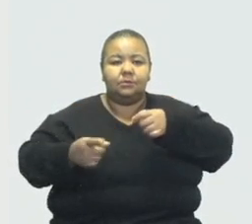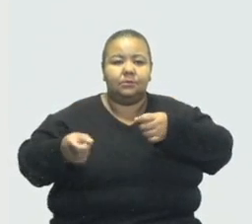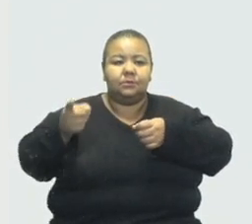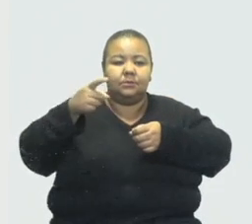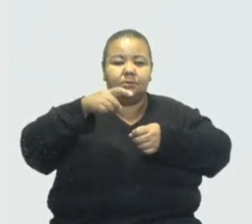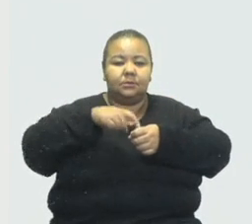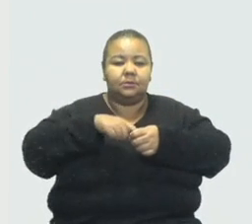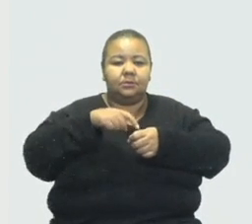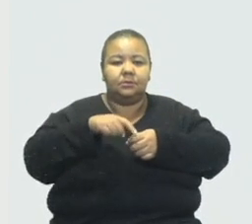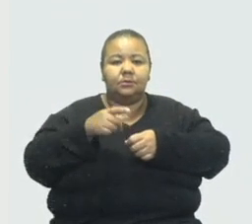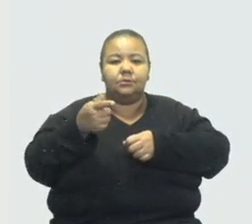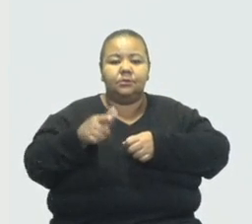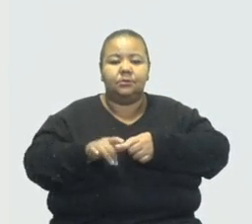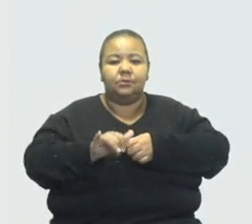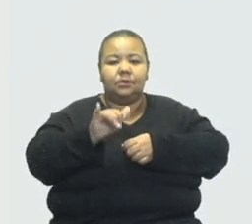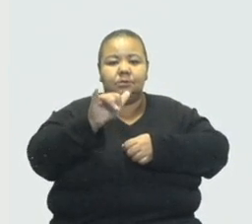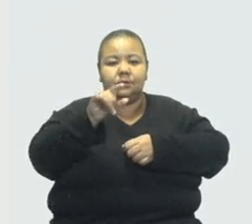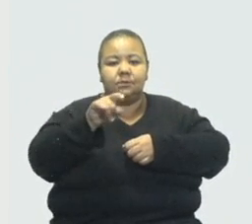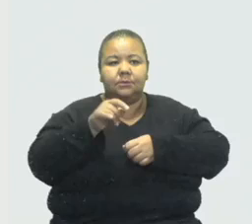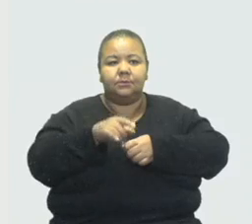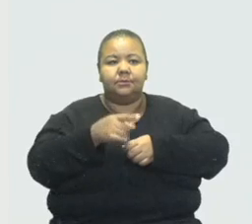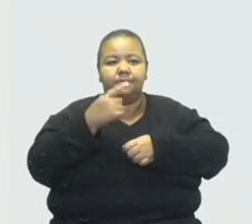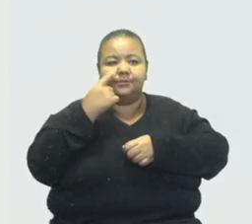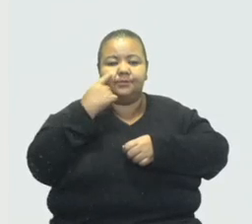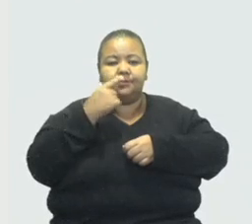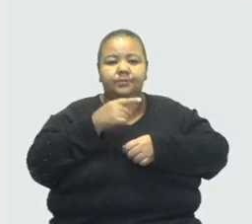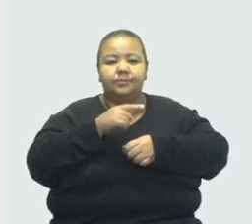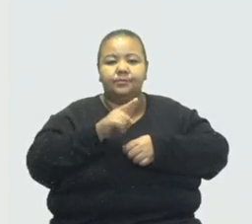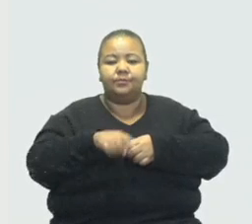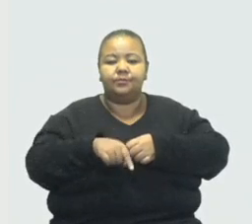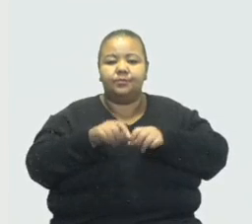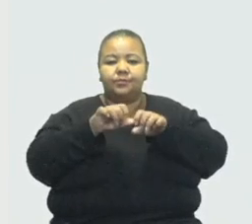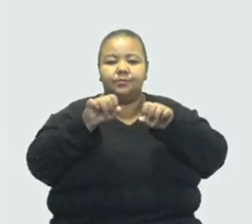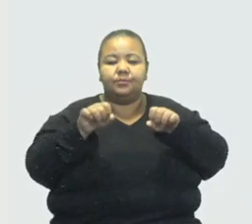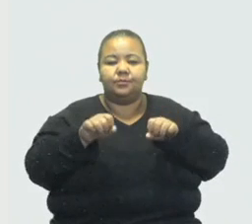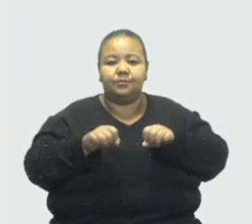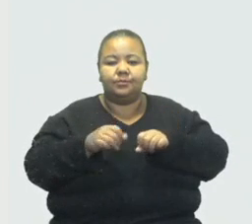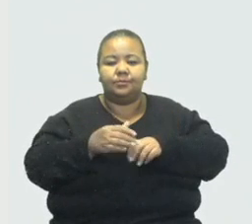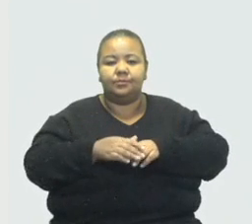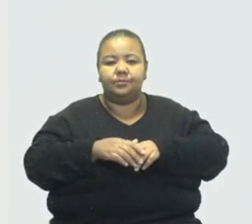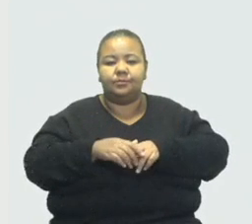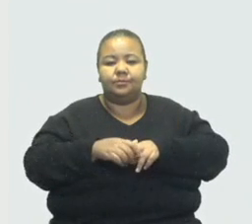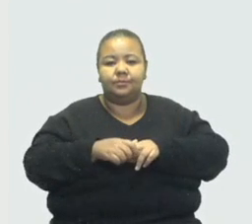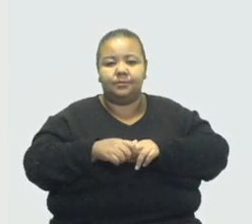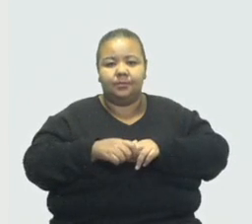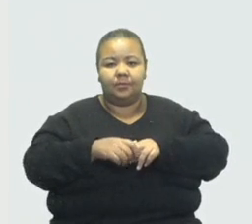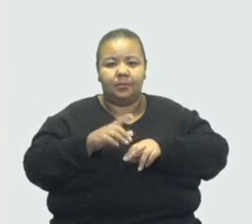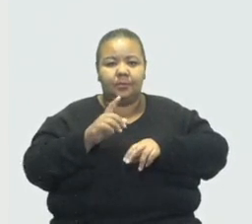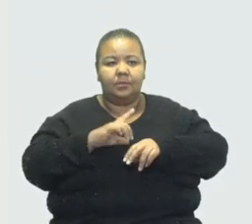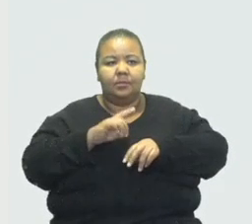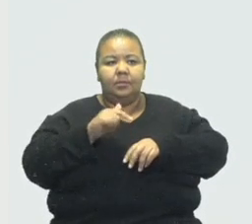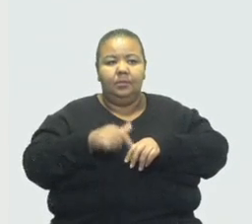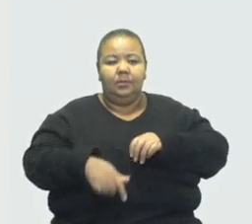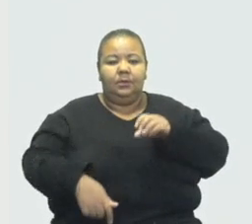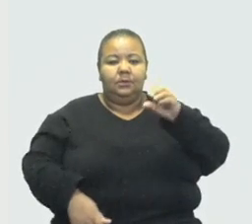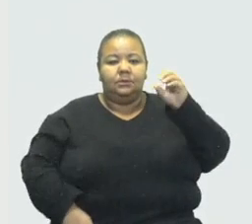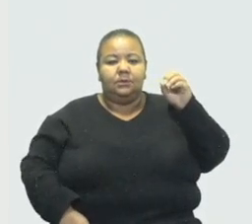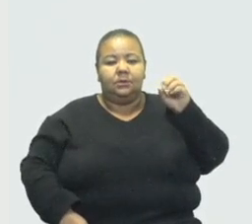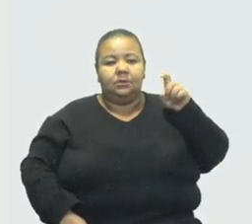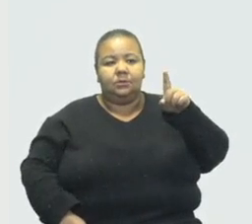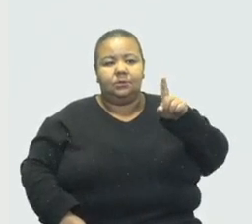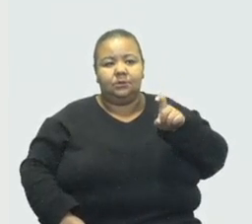agora com as nossas incógnitas. Então, nós temos o seguinte sistema equivalente. Veja que nós temos